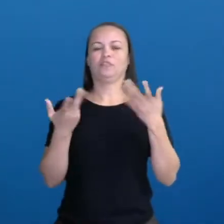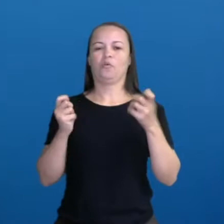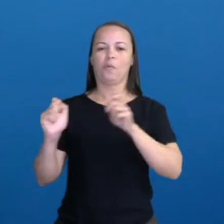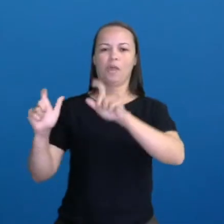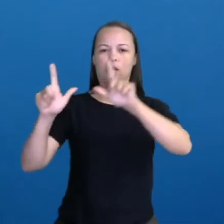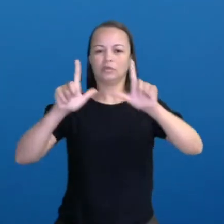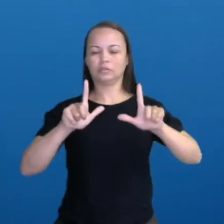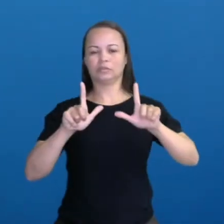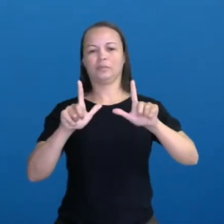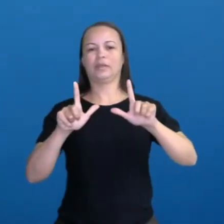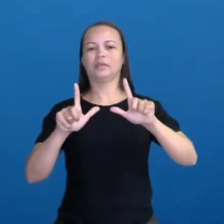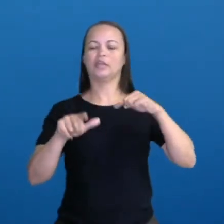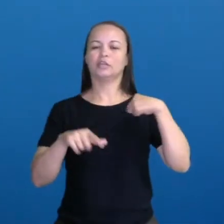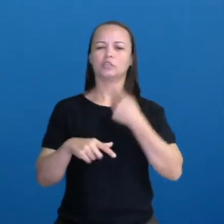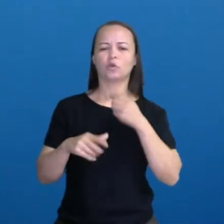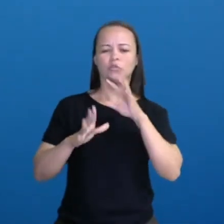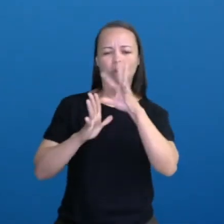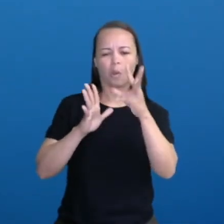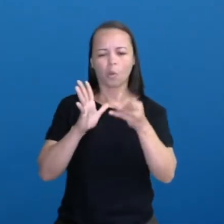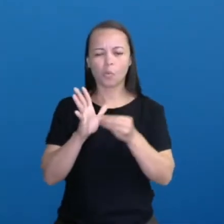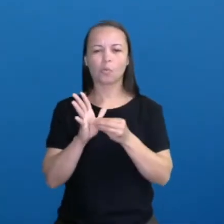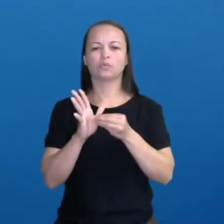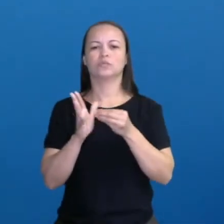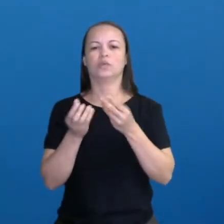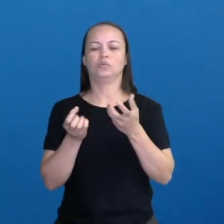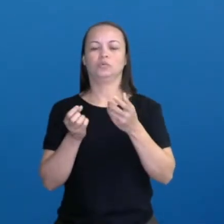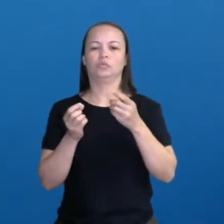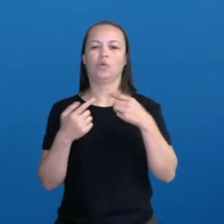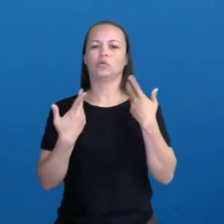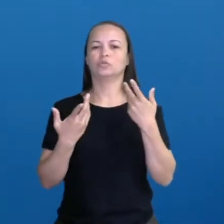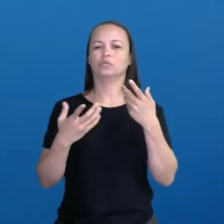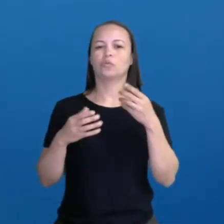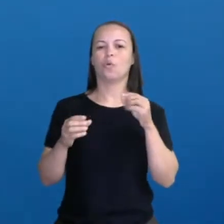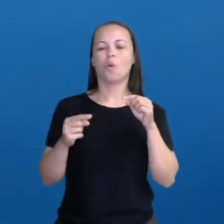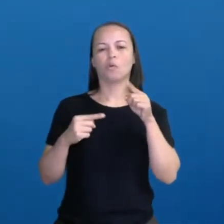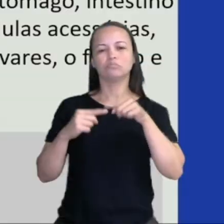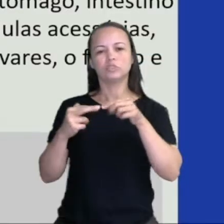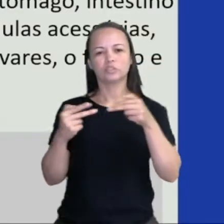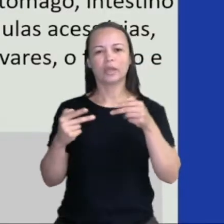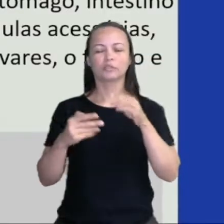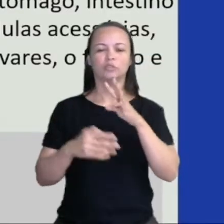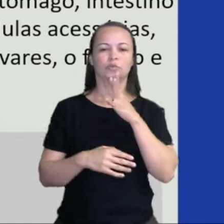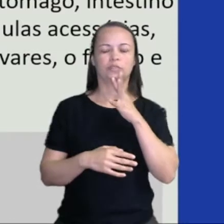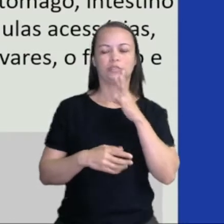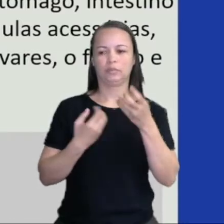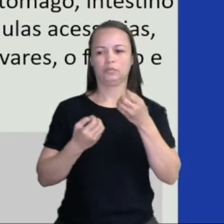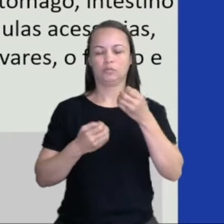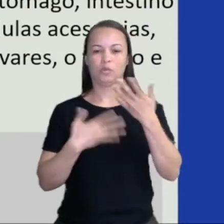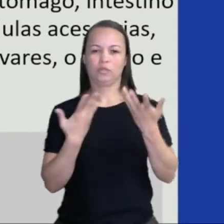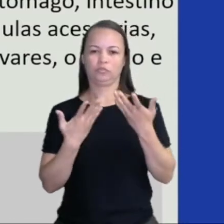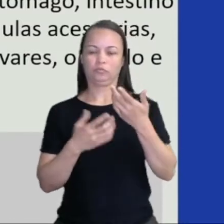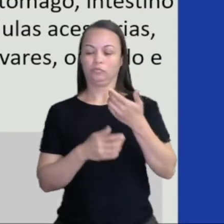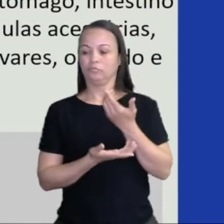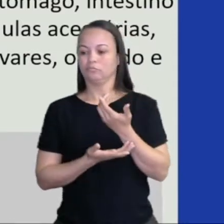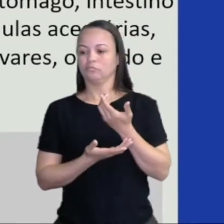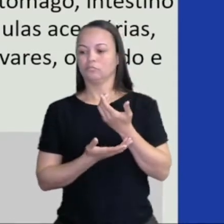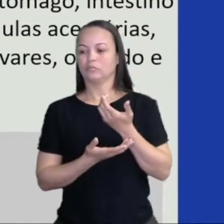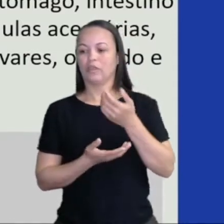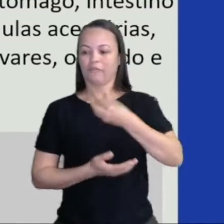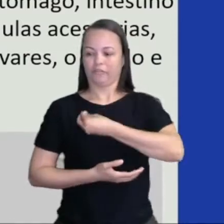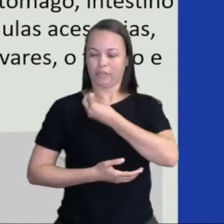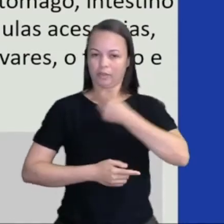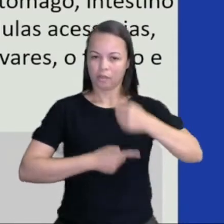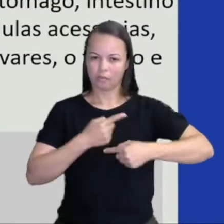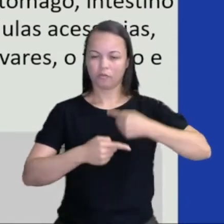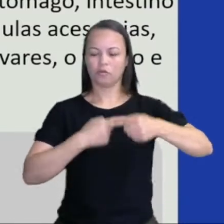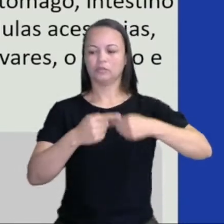do nosso conteúdo, do nosso objeto do conhecimento. Então, aula 12, o eixo vida e evolução. O objeto